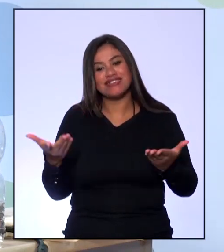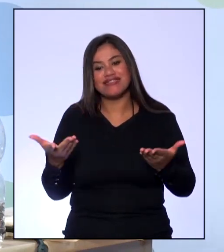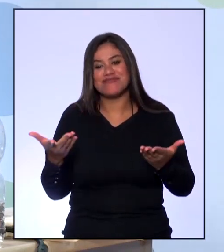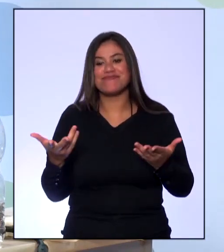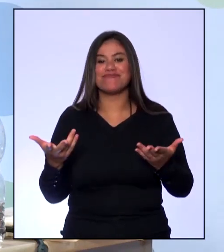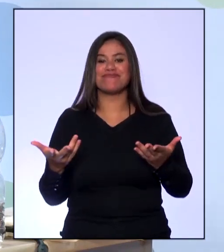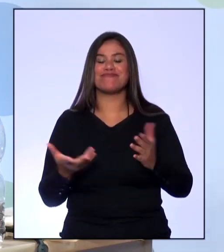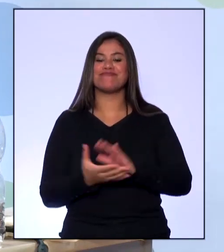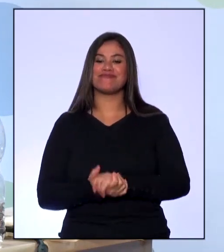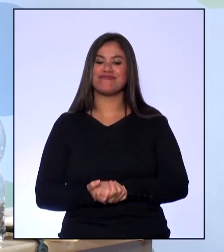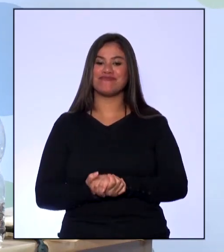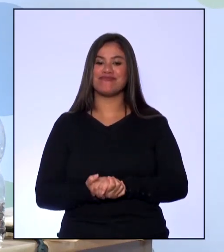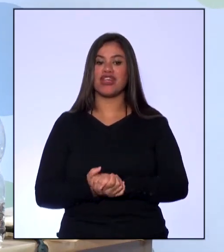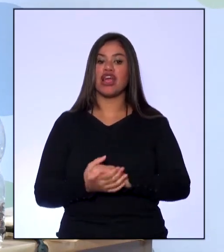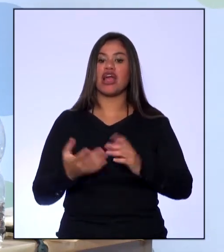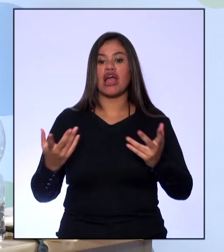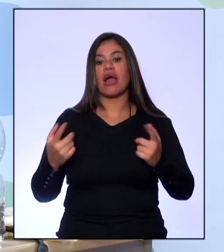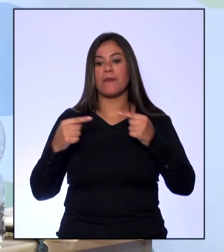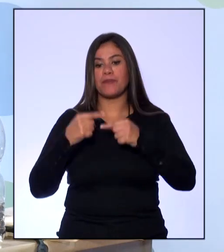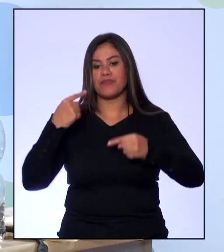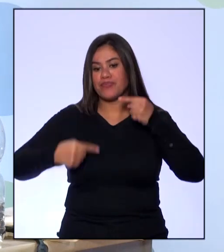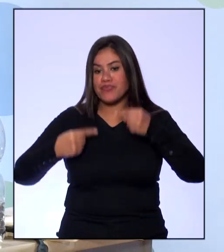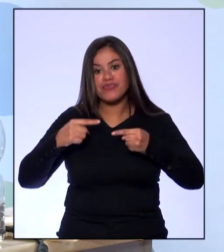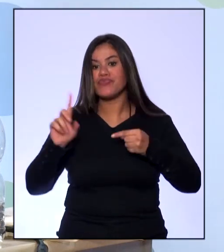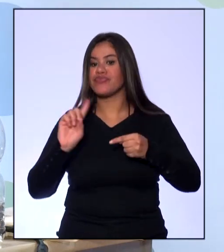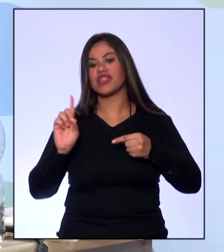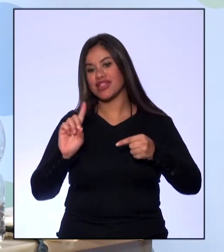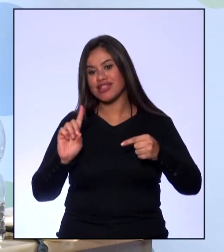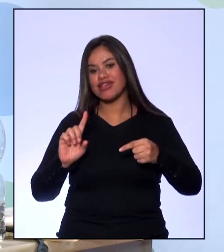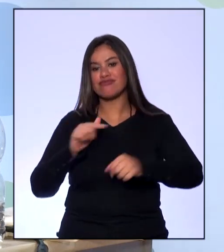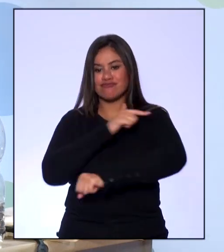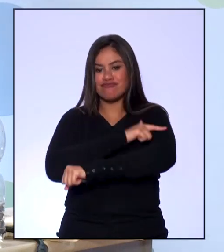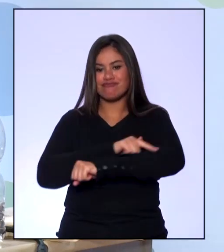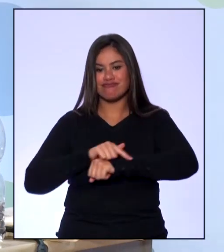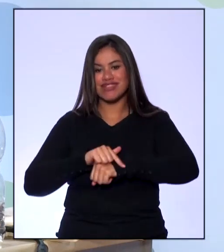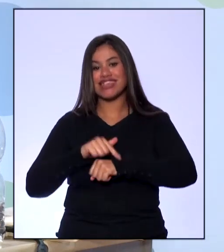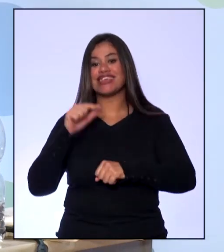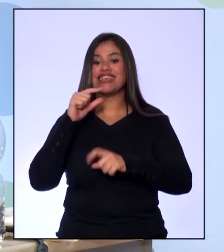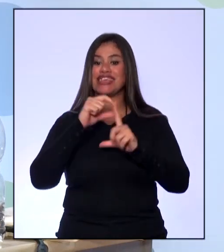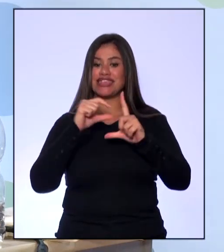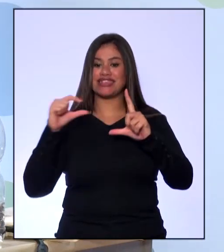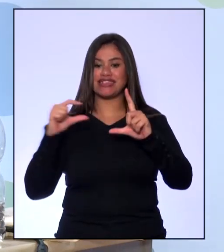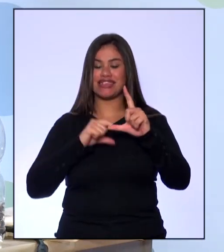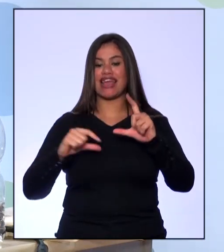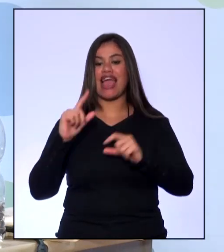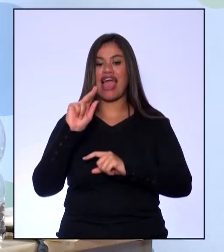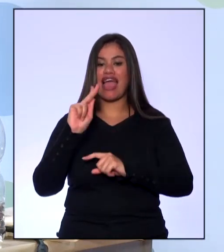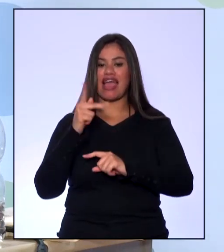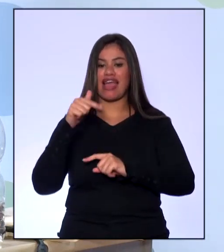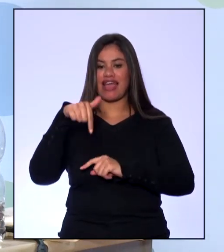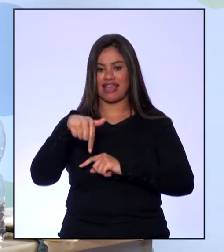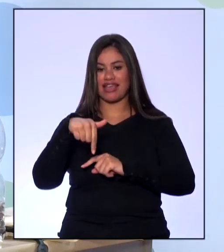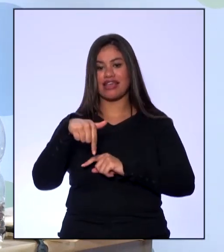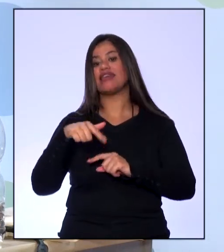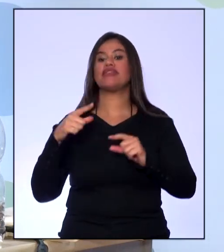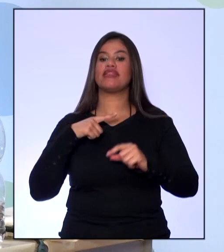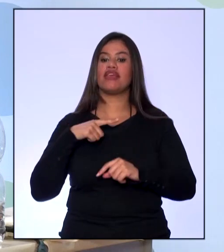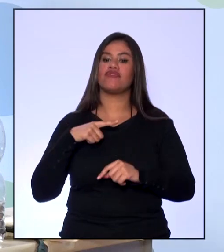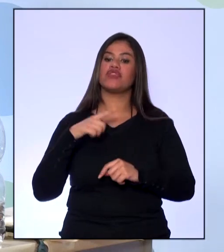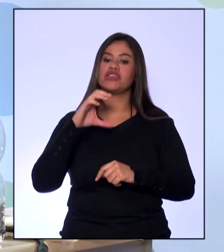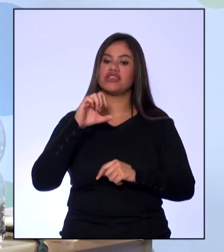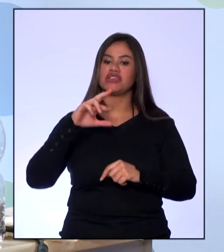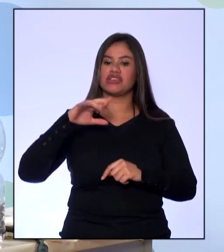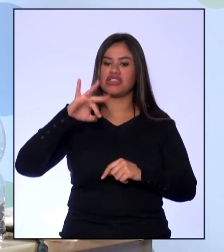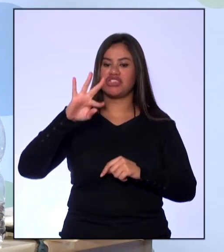nessas questões, nessa questão da divergência. E nessa HQ nós tivemos ali uma crítica à alimentação.